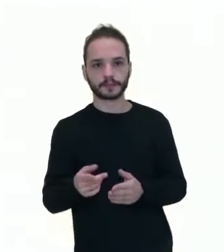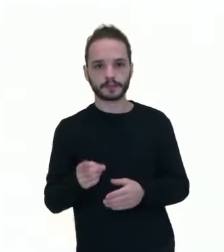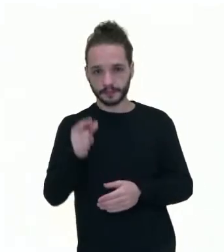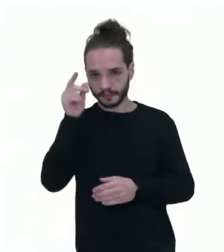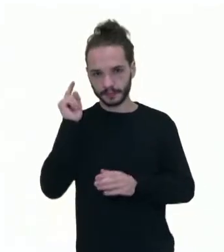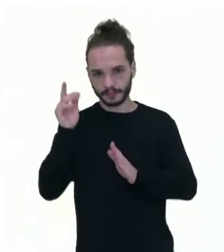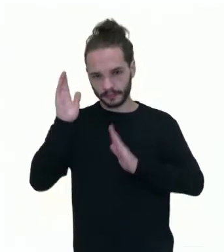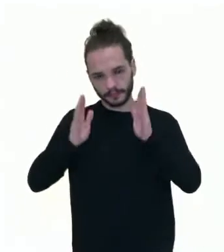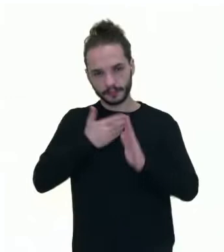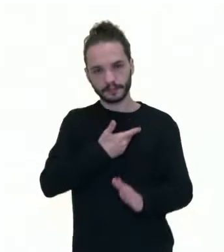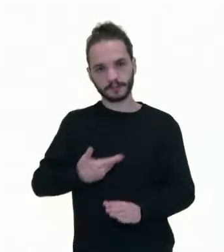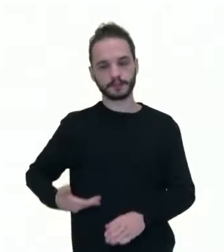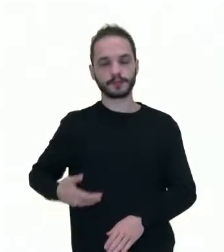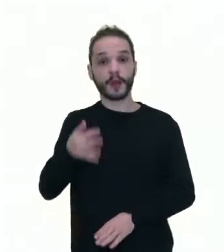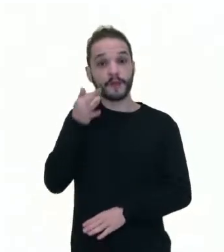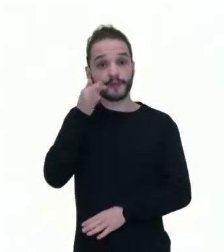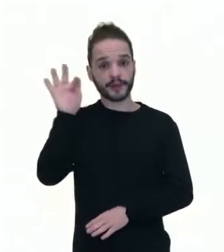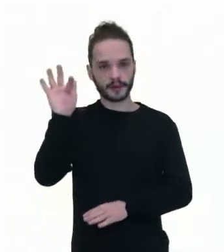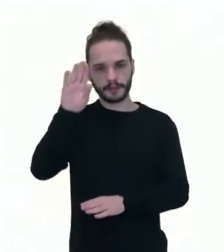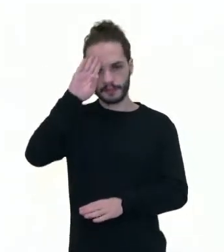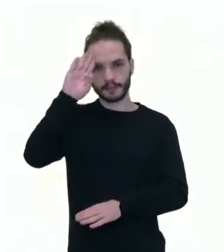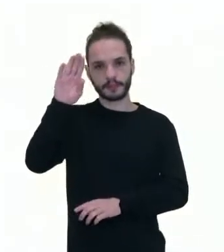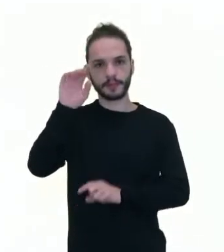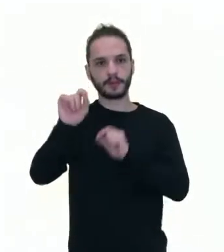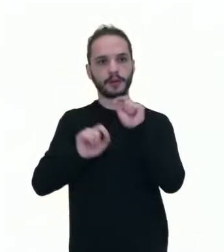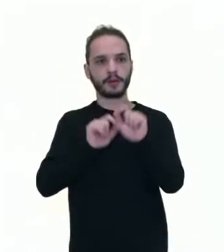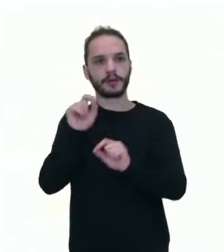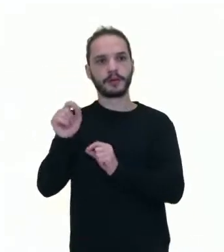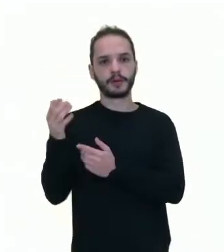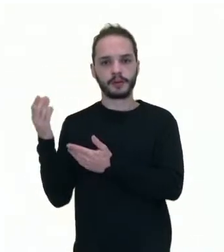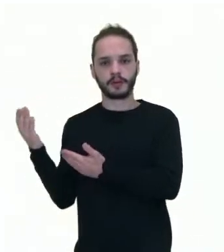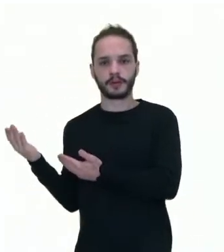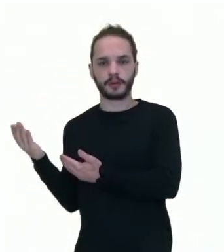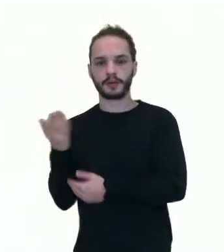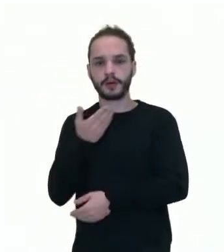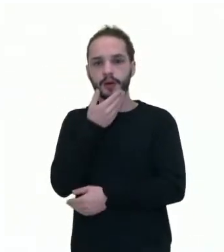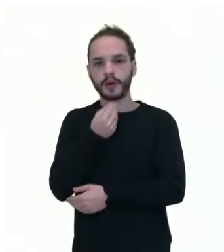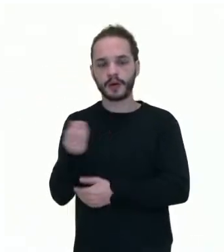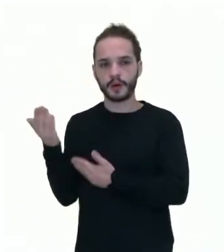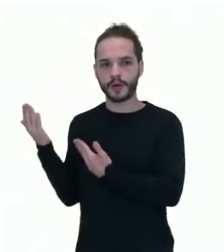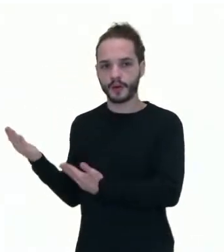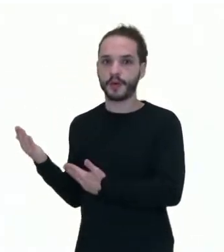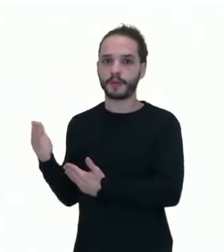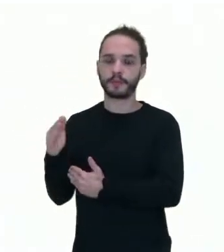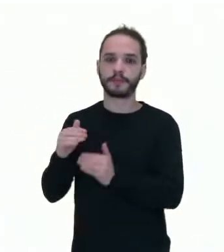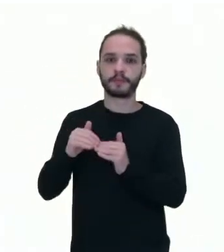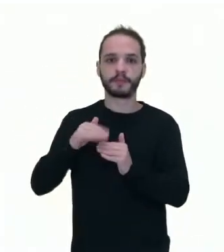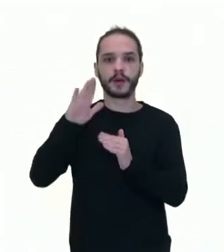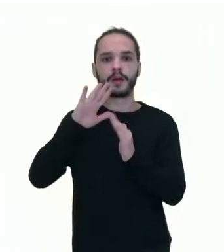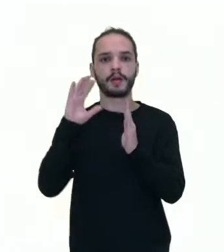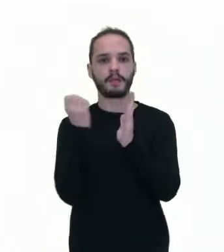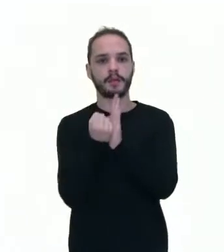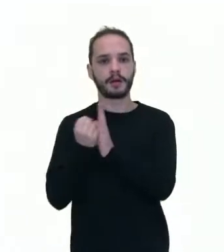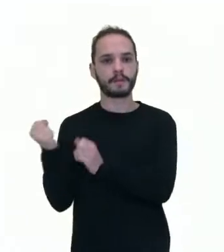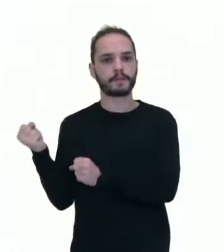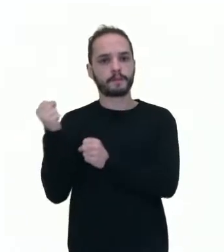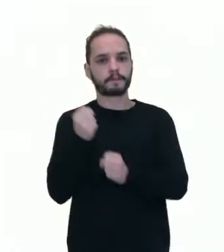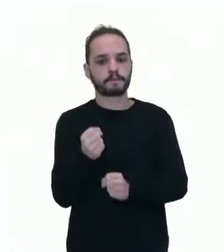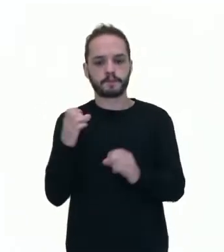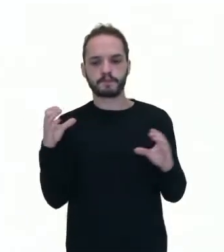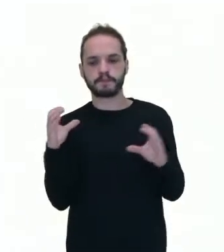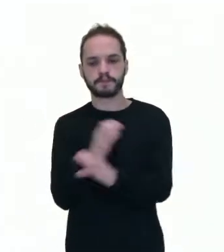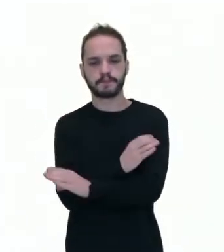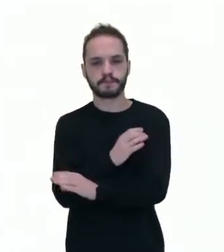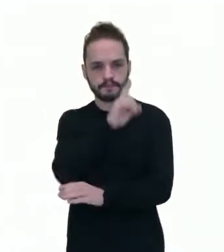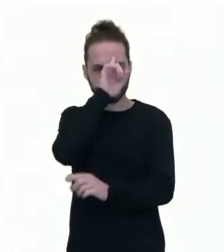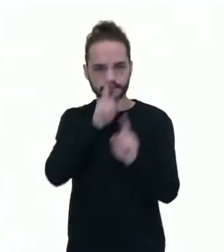regime, na França principalmente, ele tem esse cara aqui, como um dos símbolos de poder absoluto, de